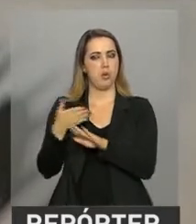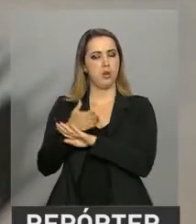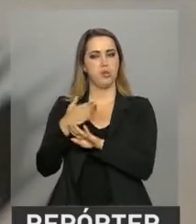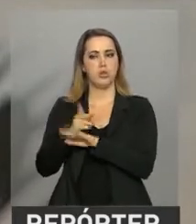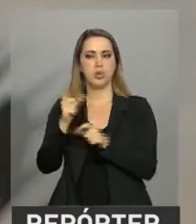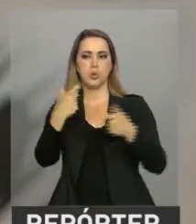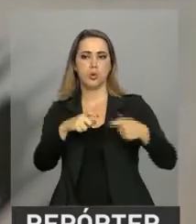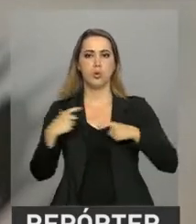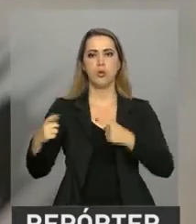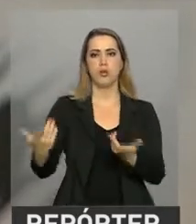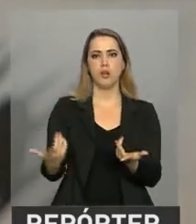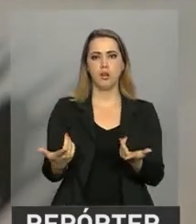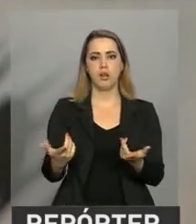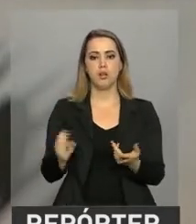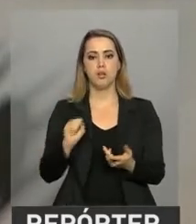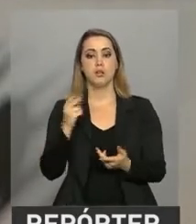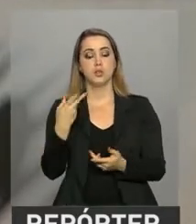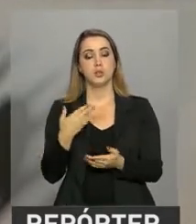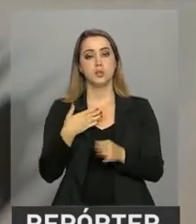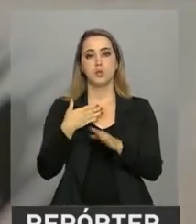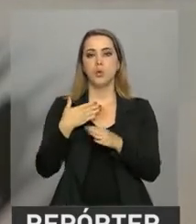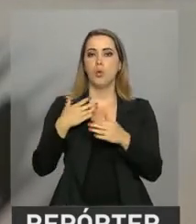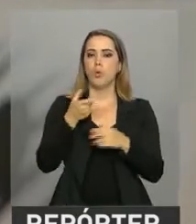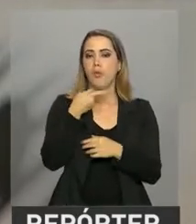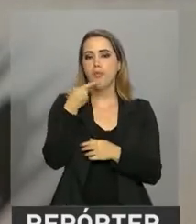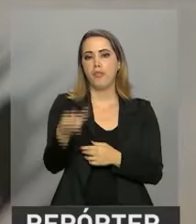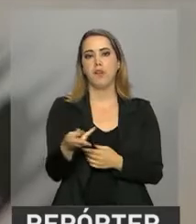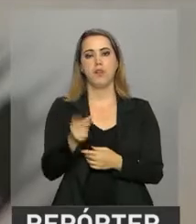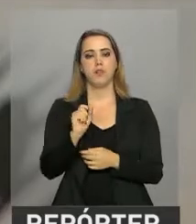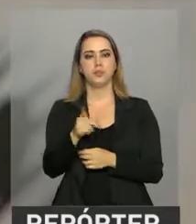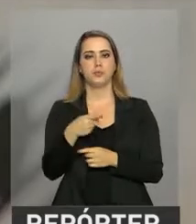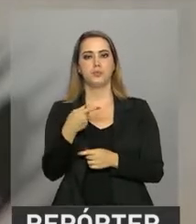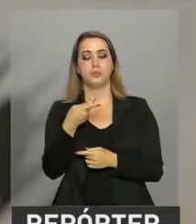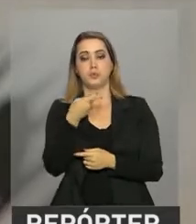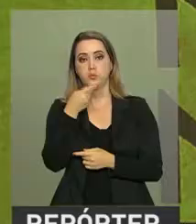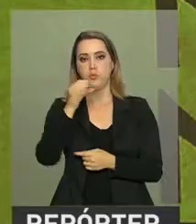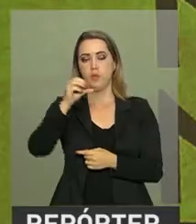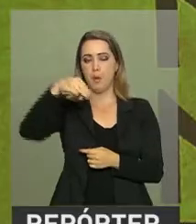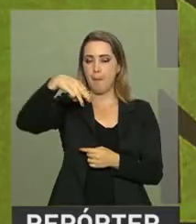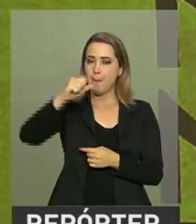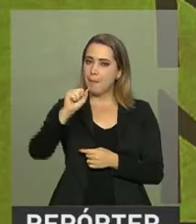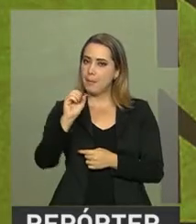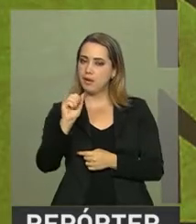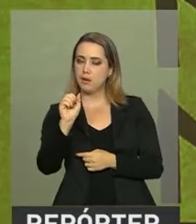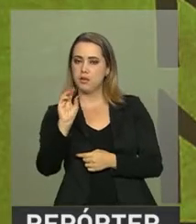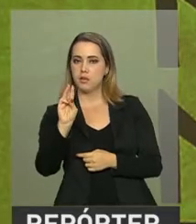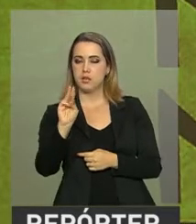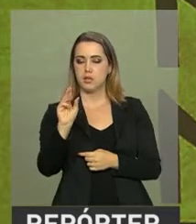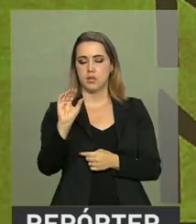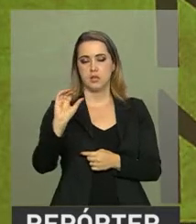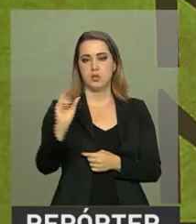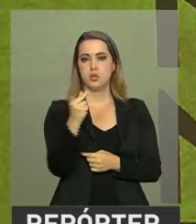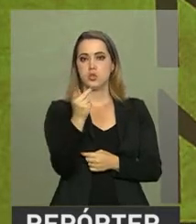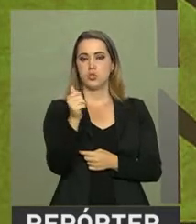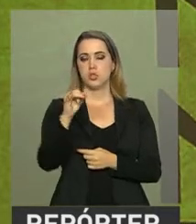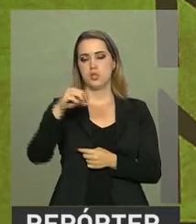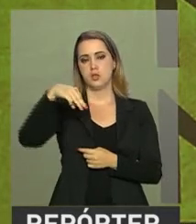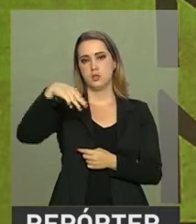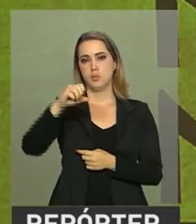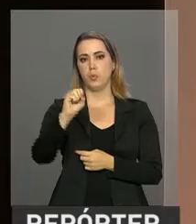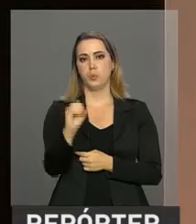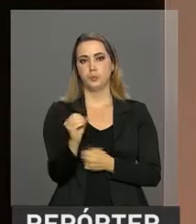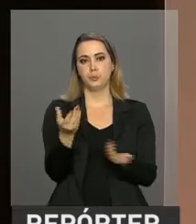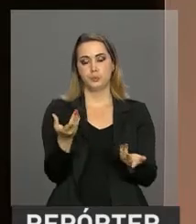agir que reproduzem comportamentos preconceituosos e machistas o governo lançou nesta sexta feira em